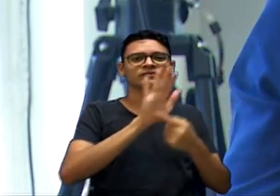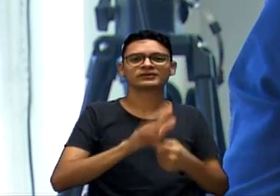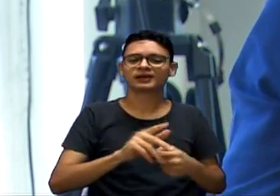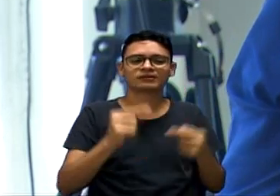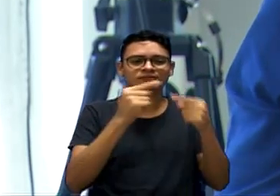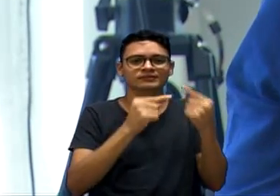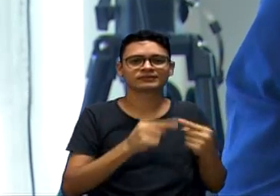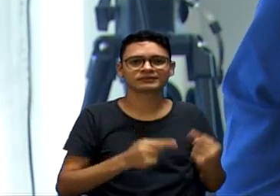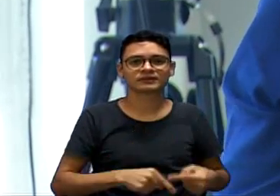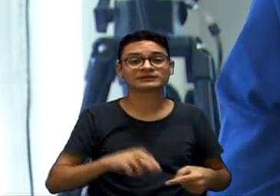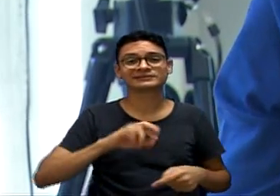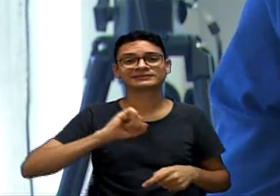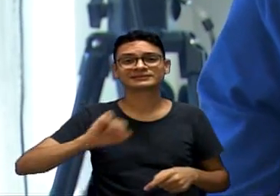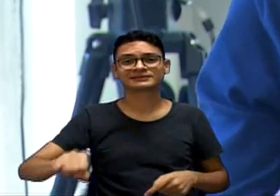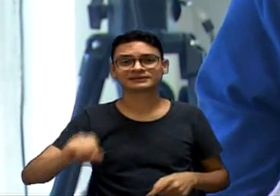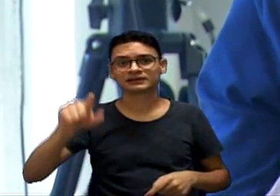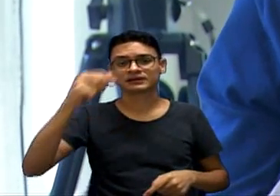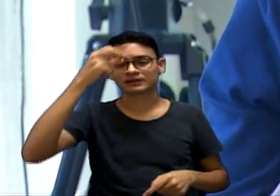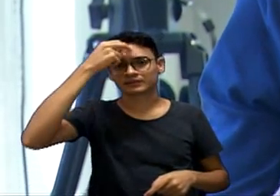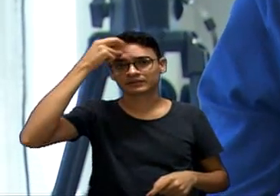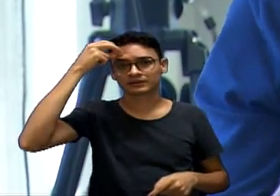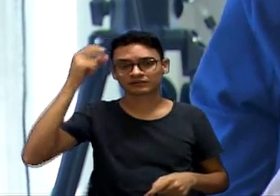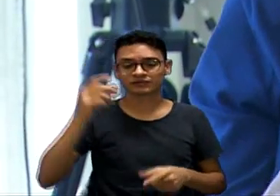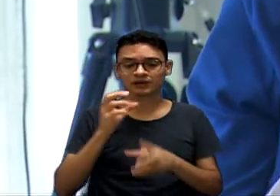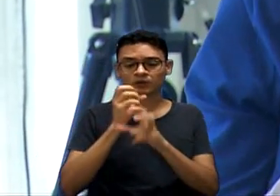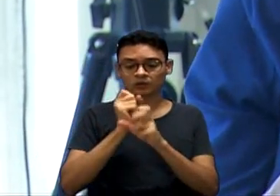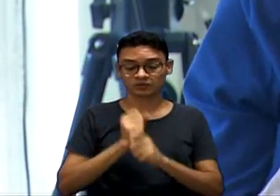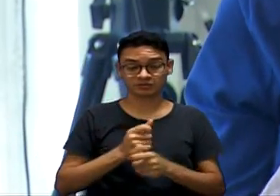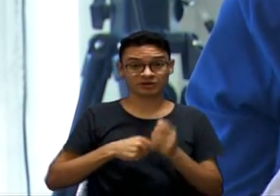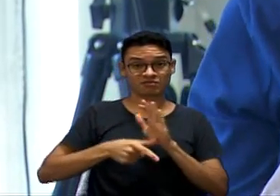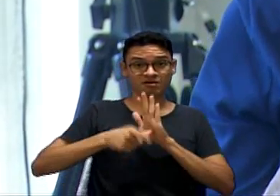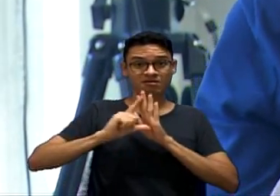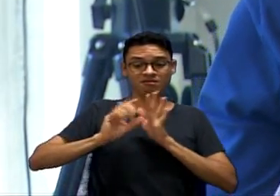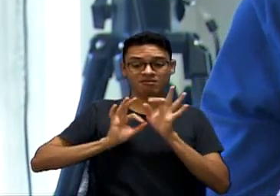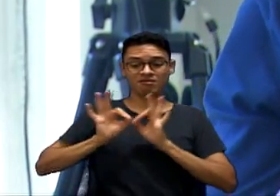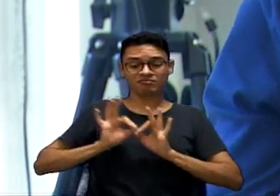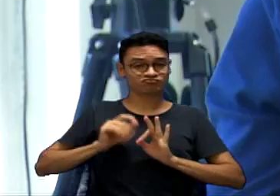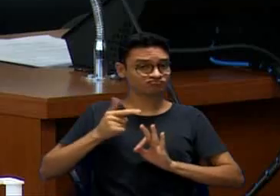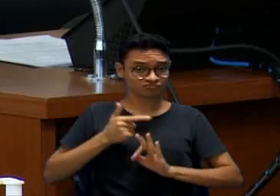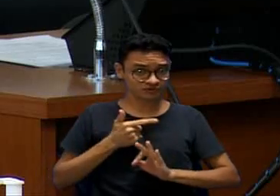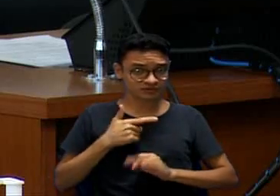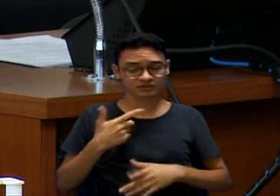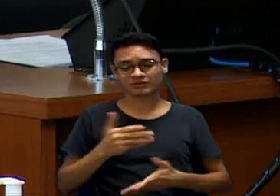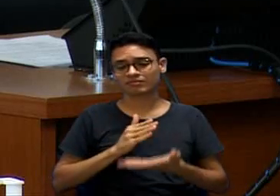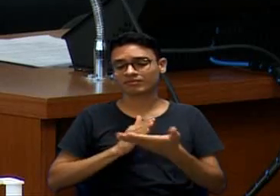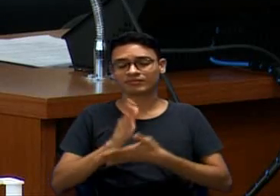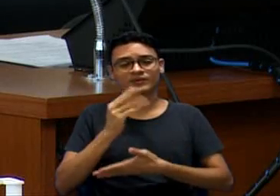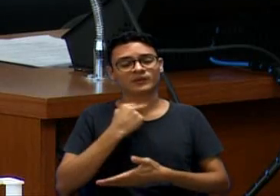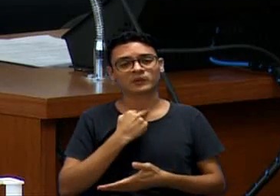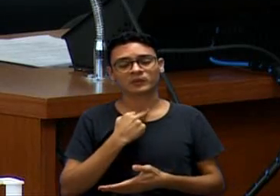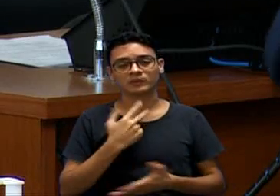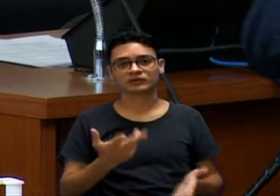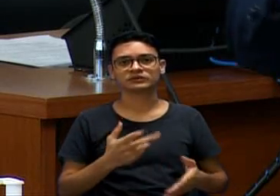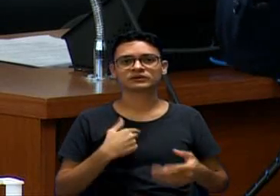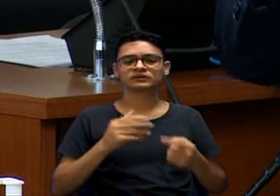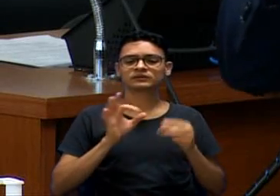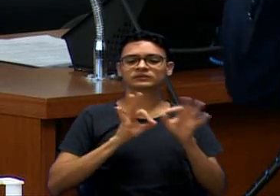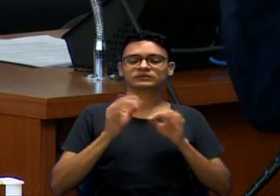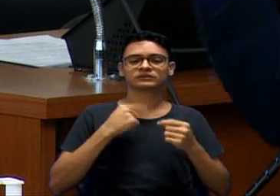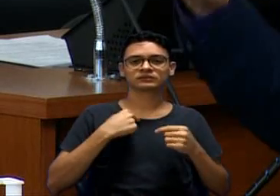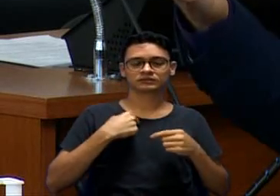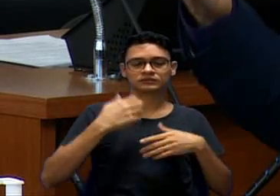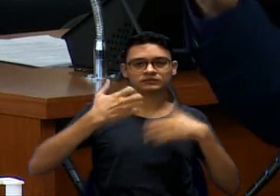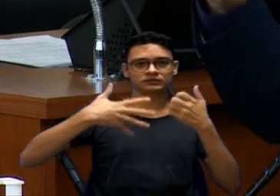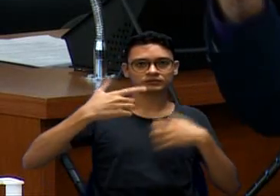tinha previsto no orçamento, não pode, o prefeito não pode aplicar o que o senhor está pedindo. Então, mas esse projeto meu, eu falo, Yara, Puma, a